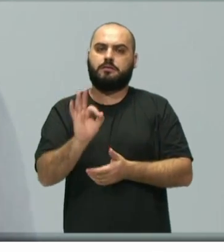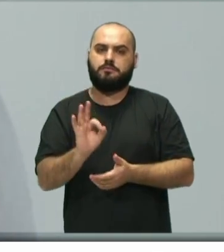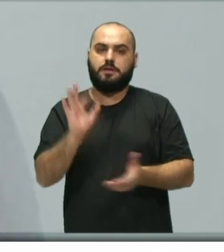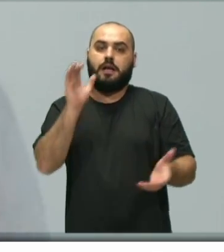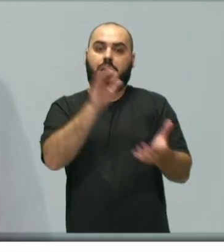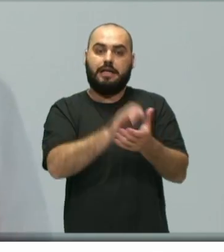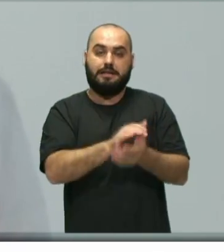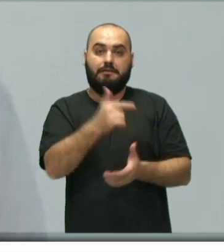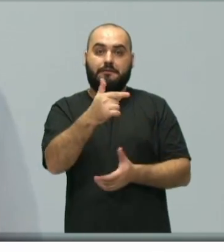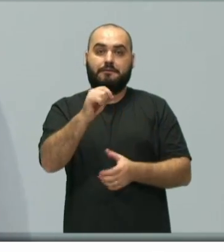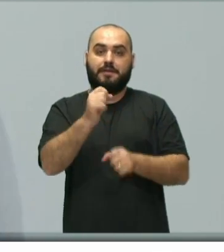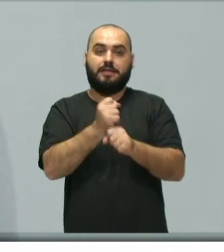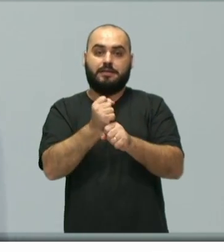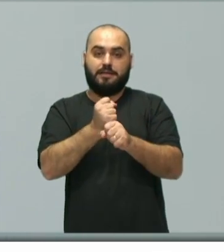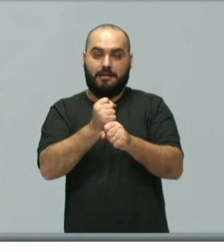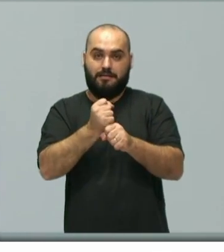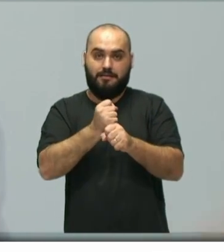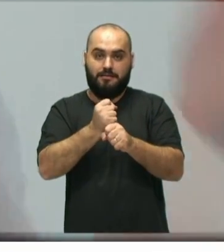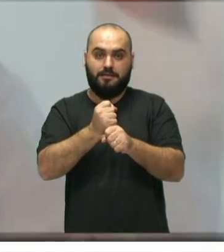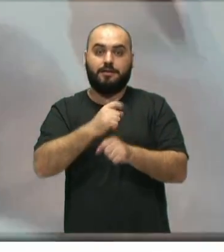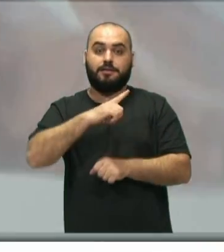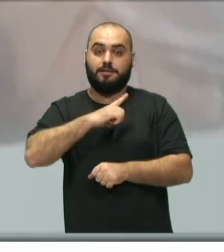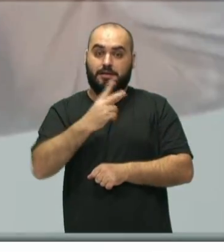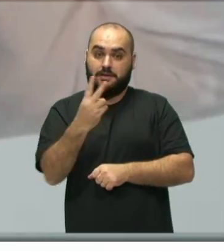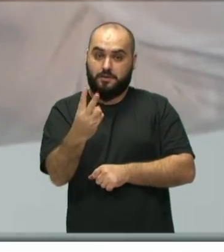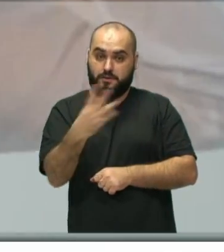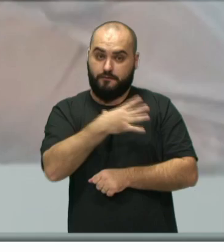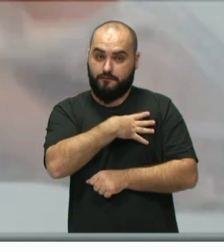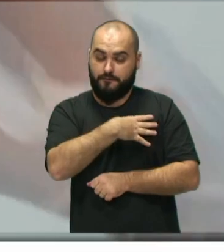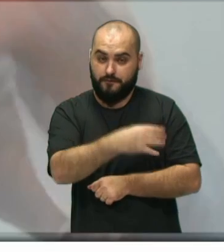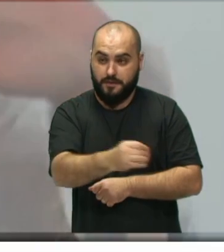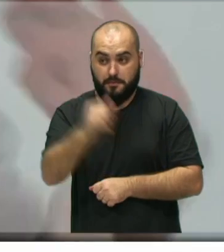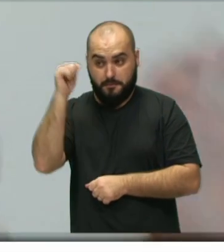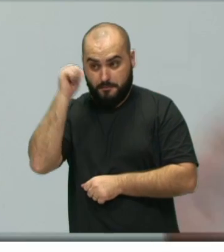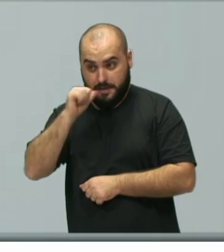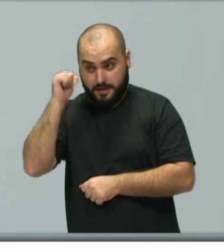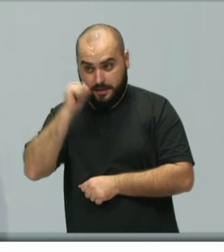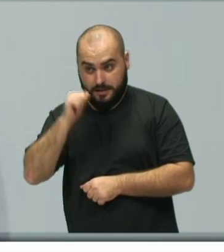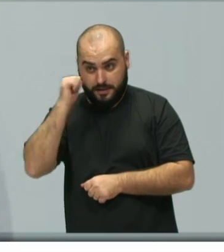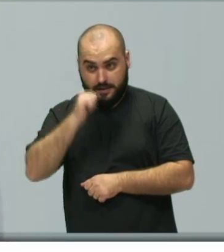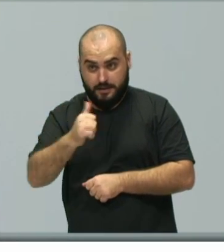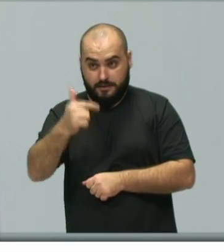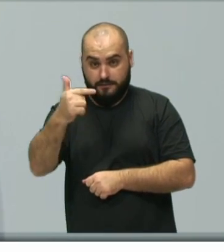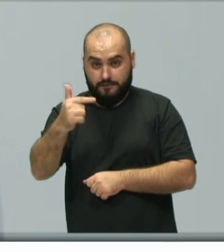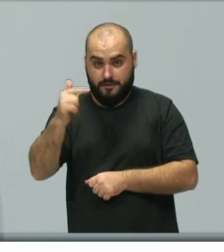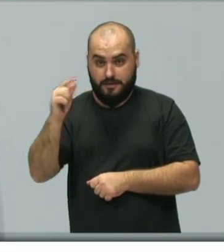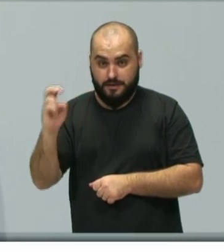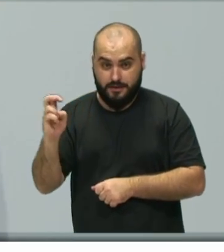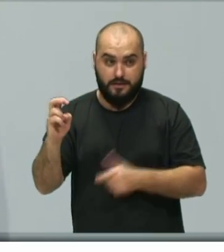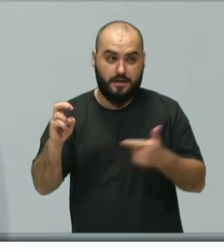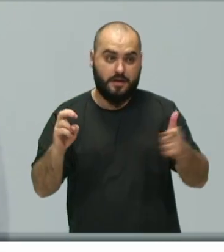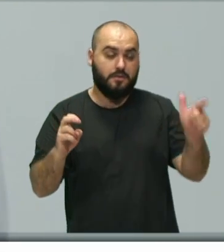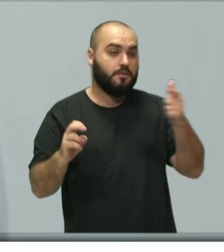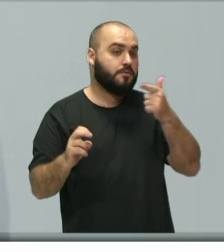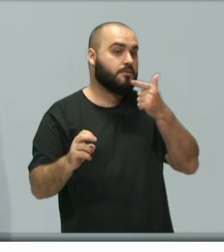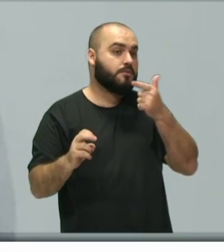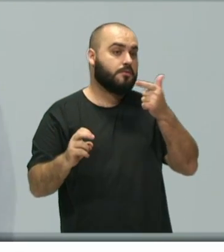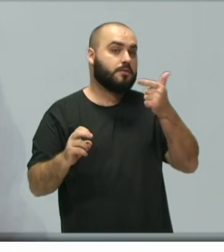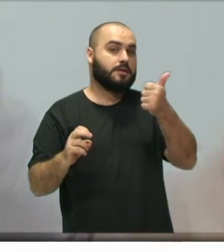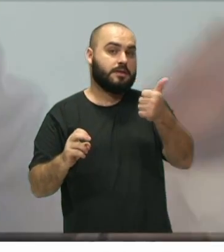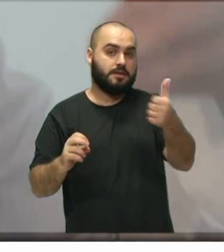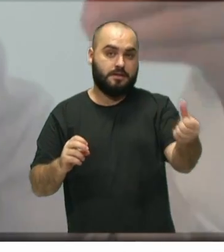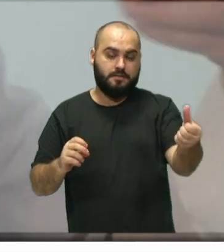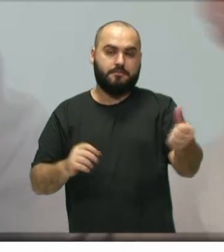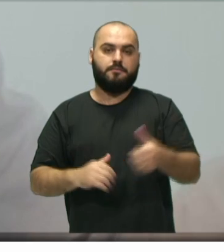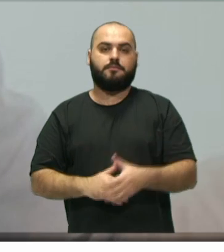20 anos e tenho 2 filhos, né? Uma menina de 25 e um de 16. Então foi um